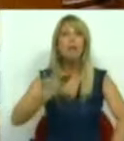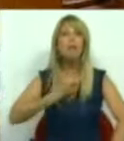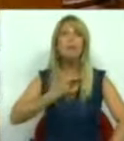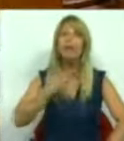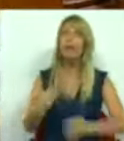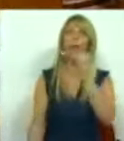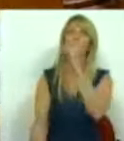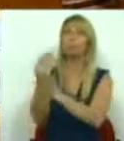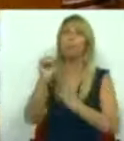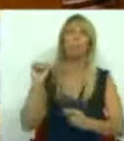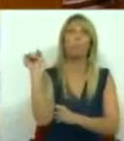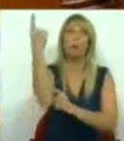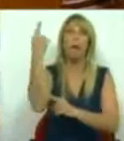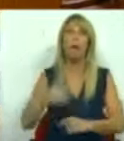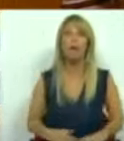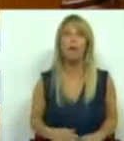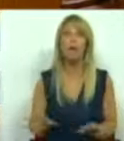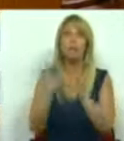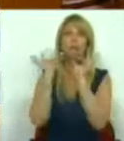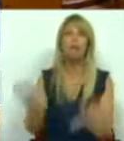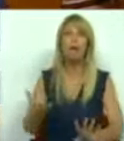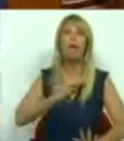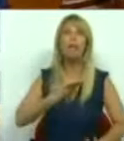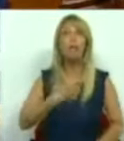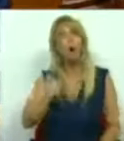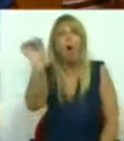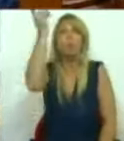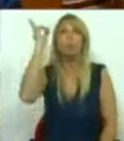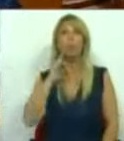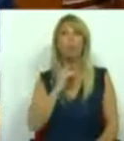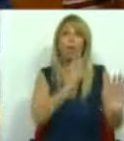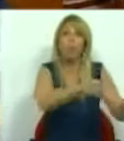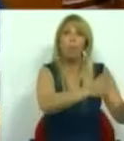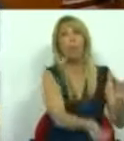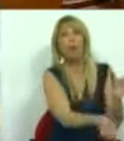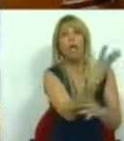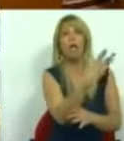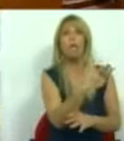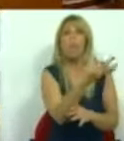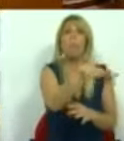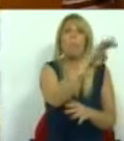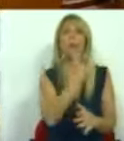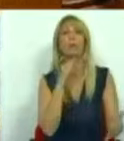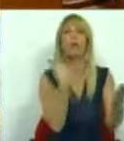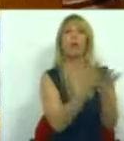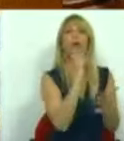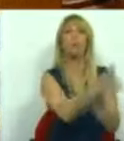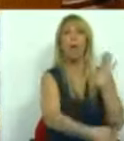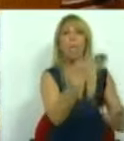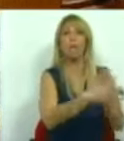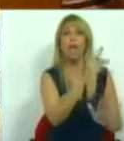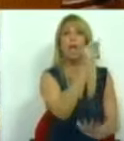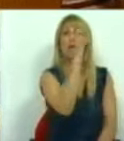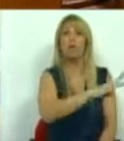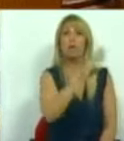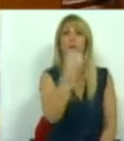historicamente inigualável, e talvez não fosse necessária a criação do PES, com a sua resposta de emergência a 3 milhões de portugueses e